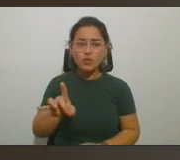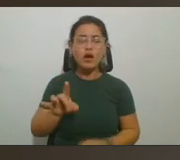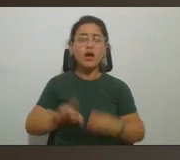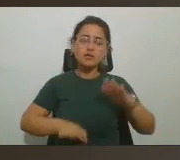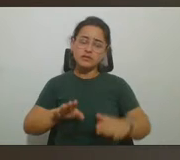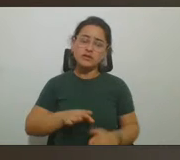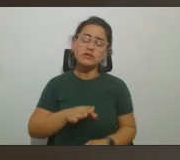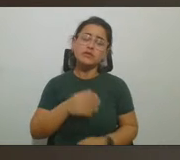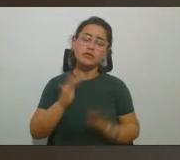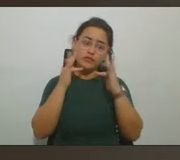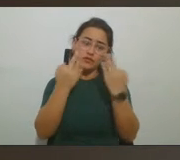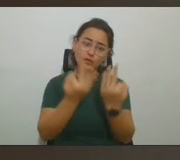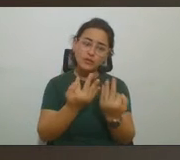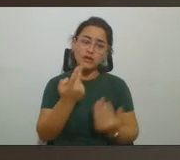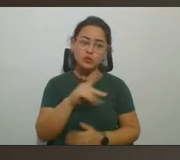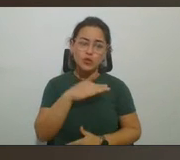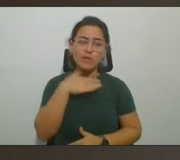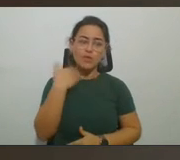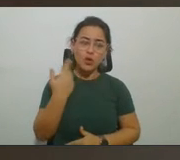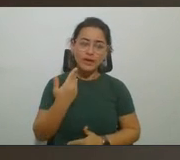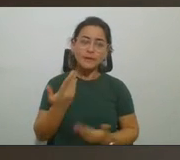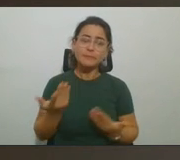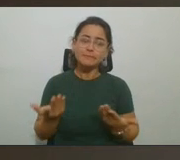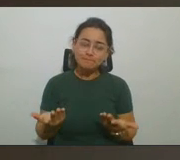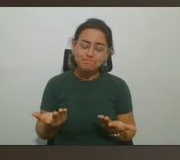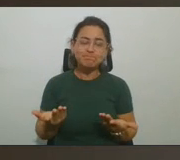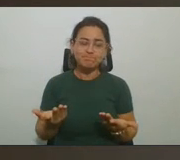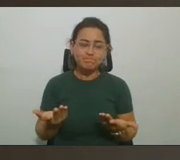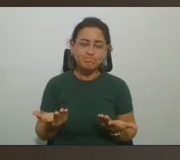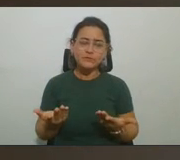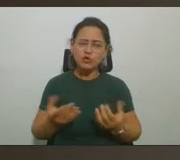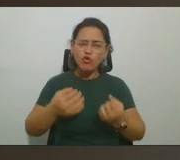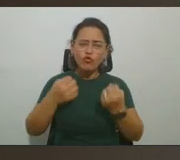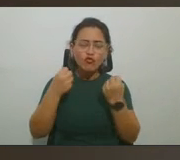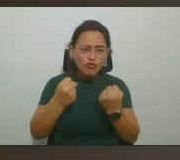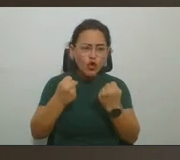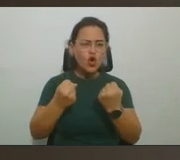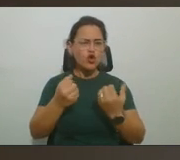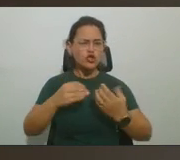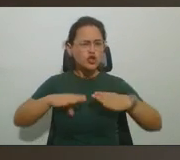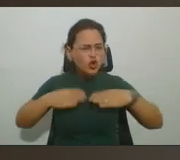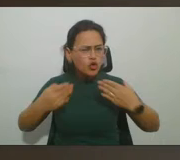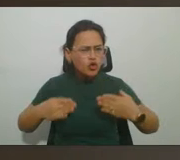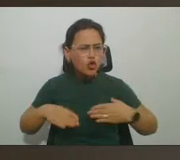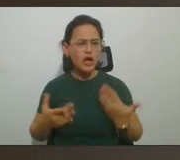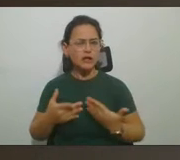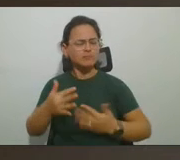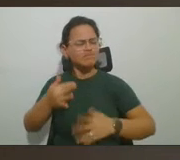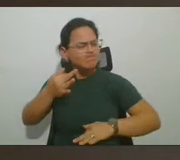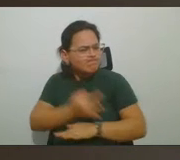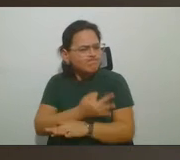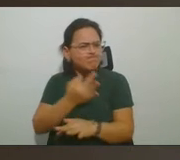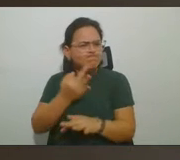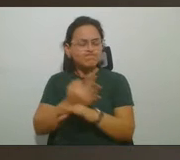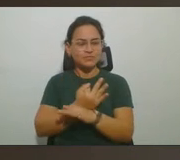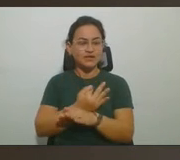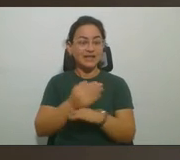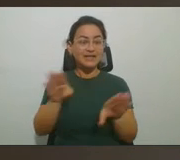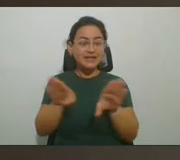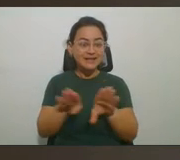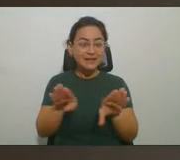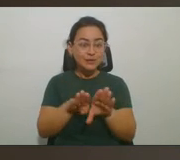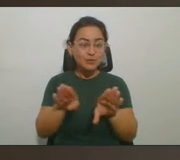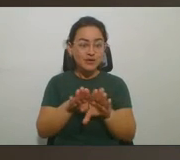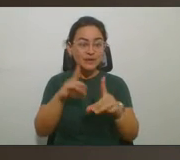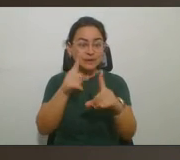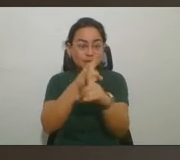ente queridos nesses tempos difíceis, muita força, coragem, resiliência e ciência para concluir